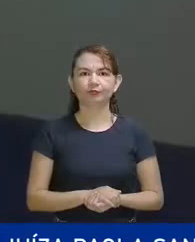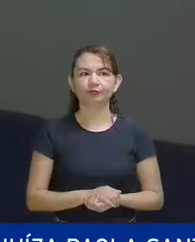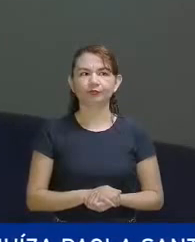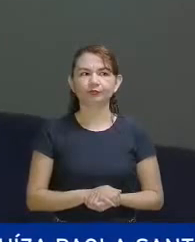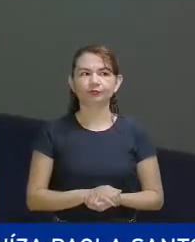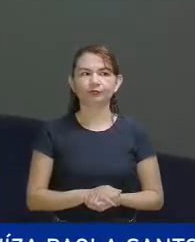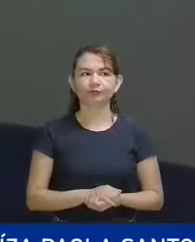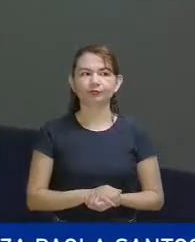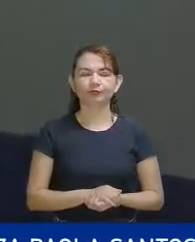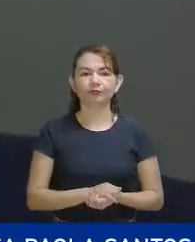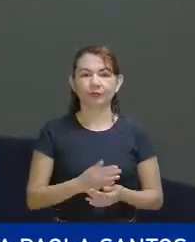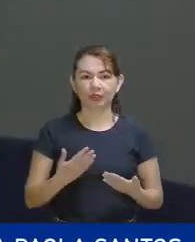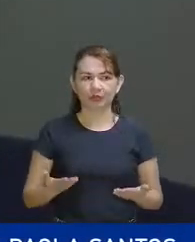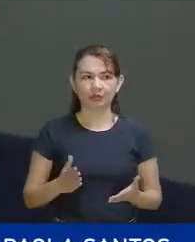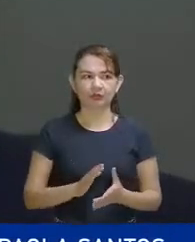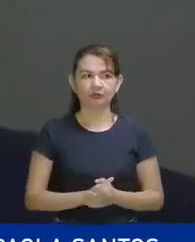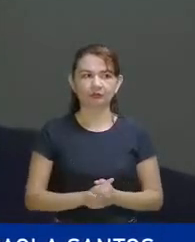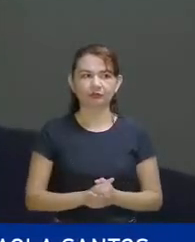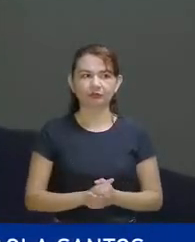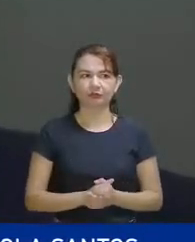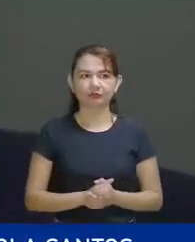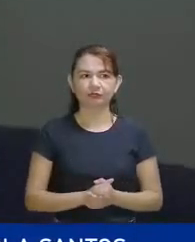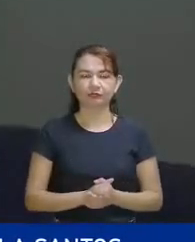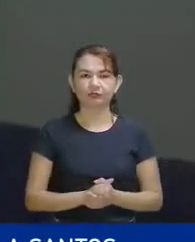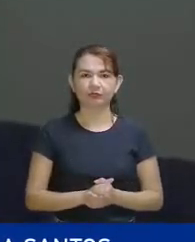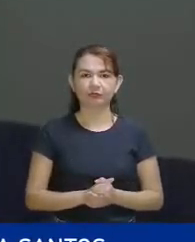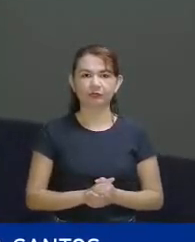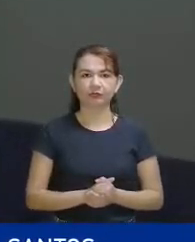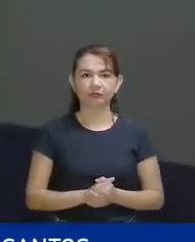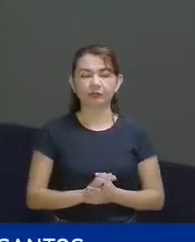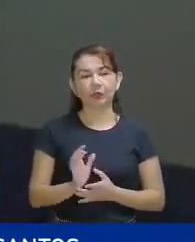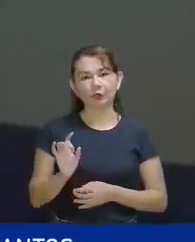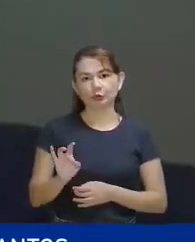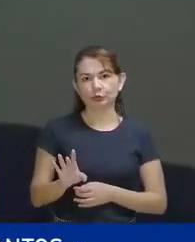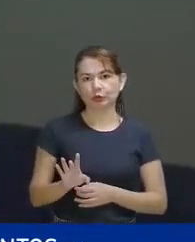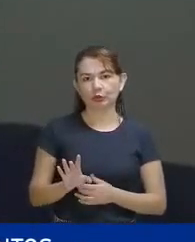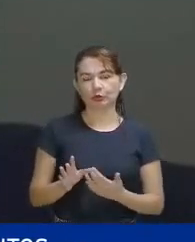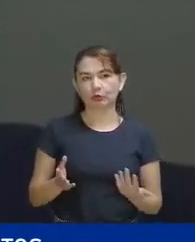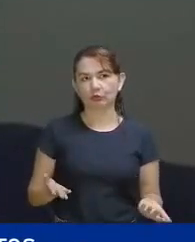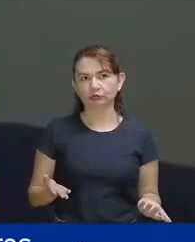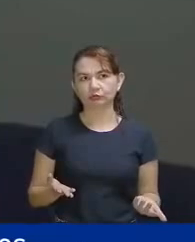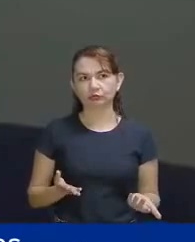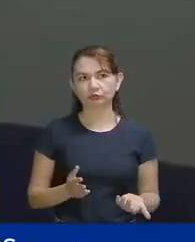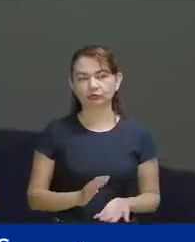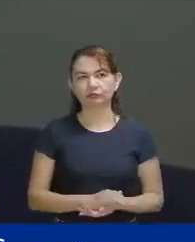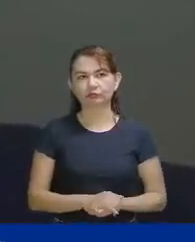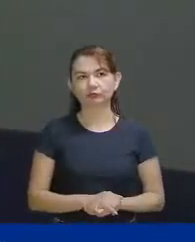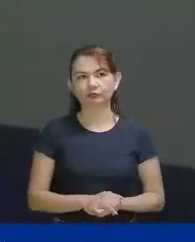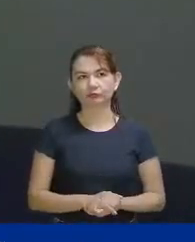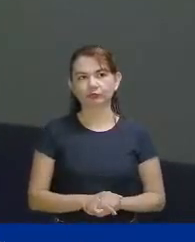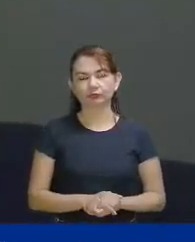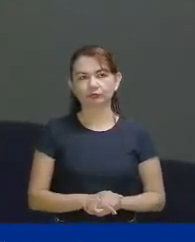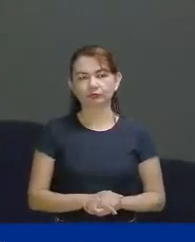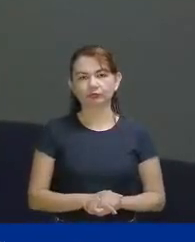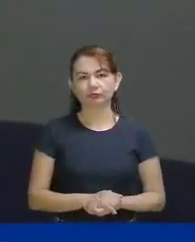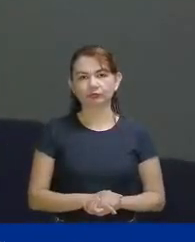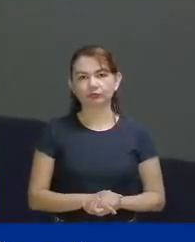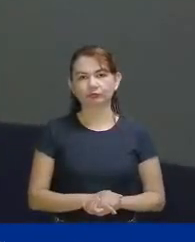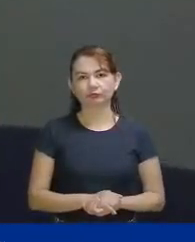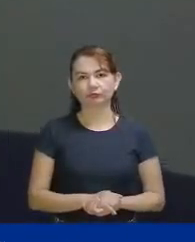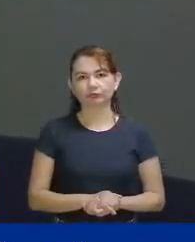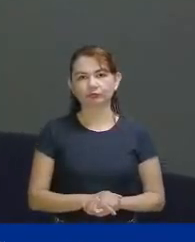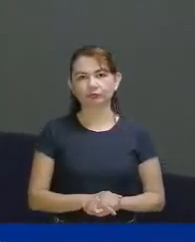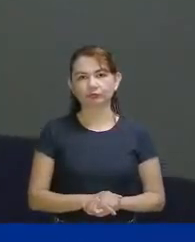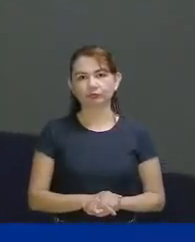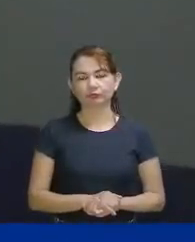Amartya Sen, e ele dizia o seguinte, que não importa só que a justiça,